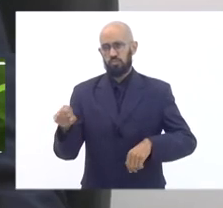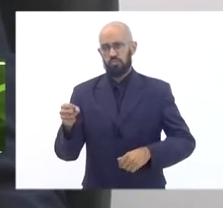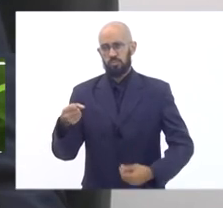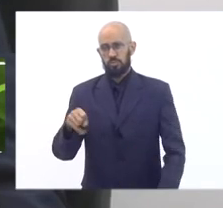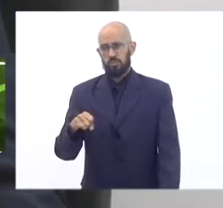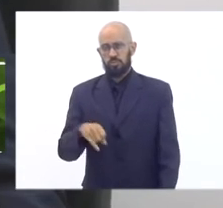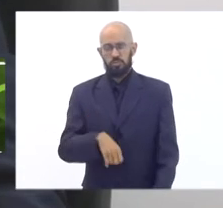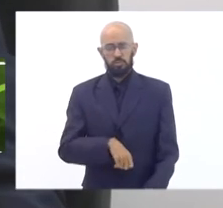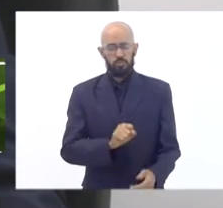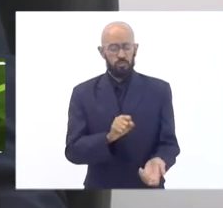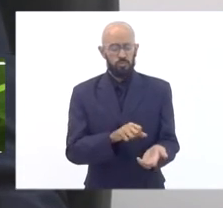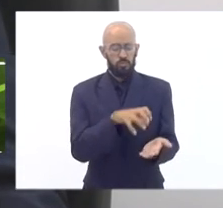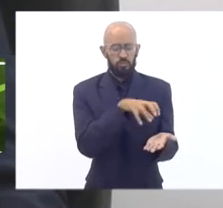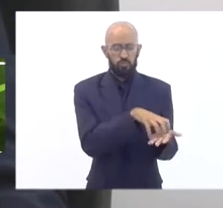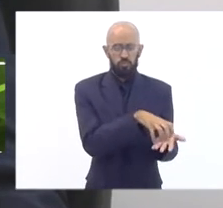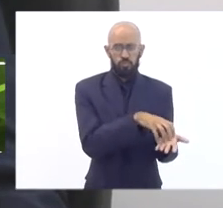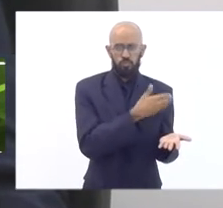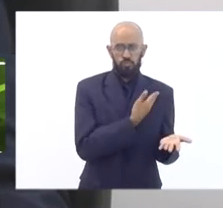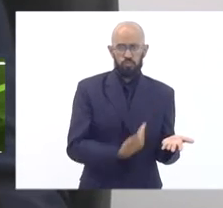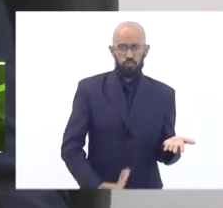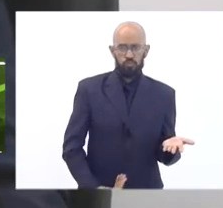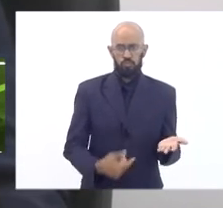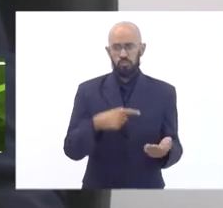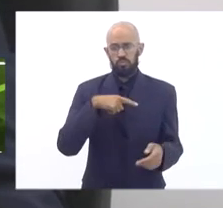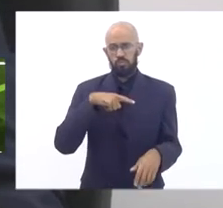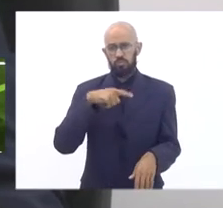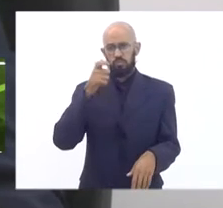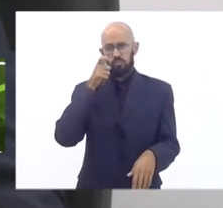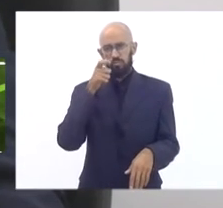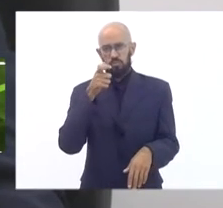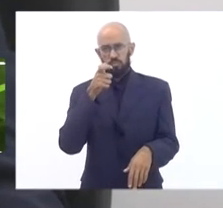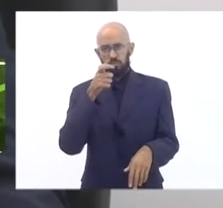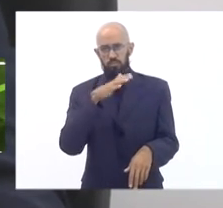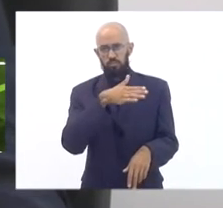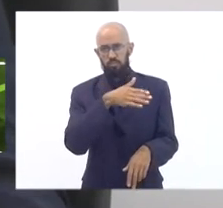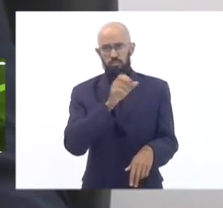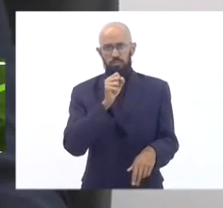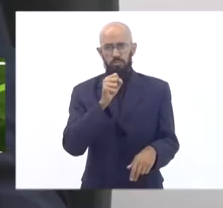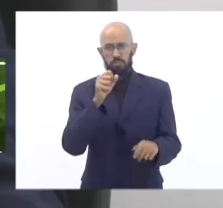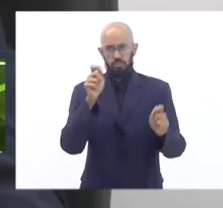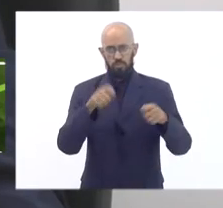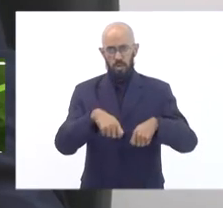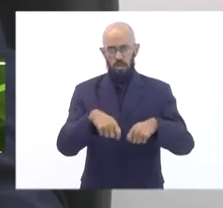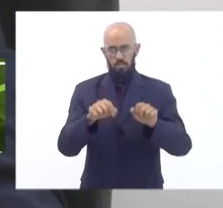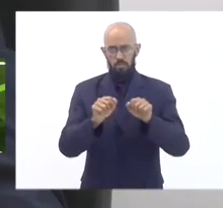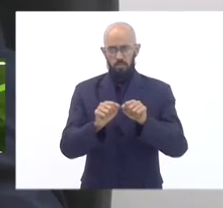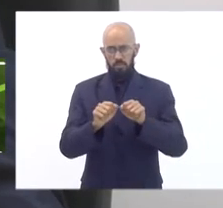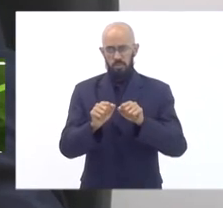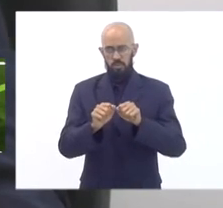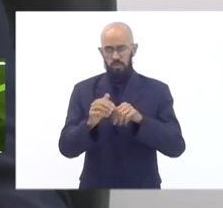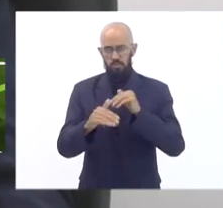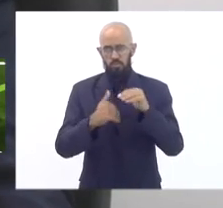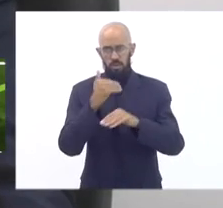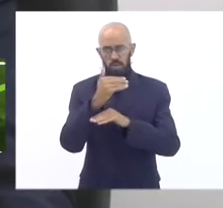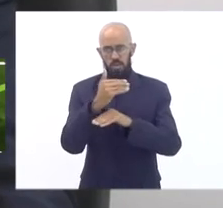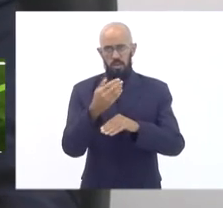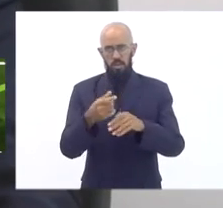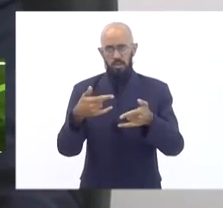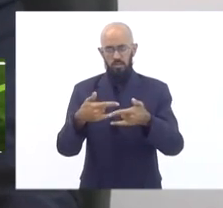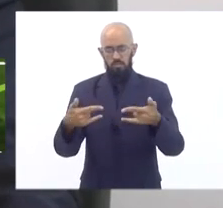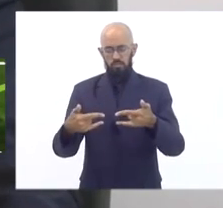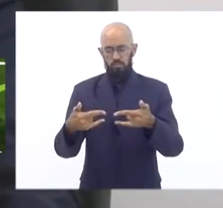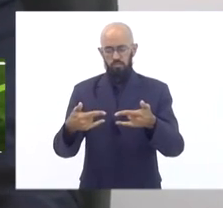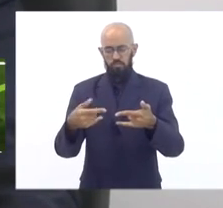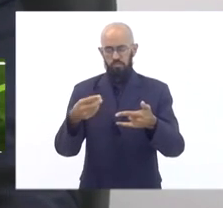AGTRANS tem alguma posição a respeito também. É possível financiar o transporte ferroviário para além das receitas tarifárias? Essa é uma pergunta que eu faço aqui ao